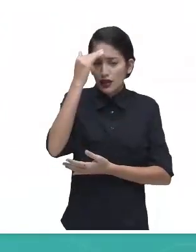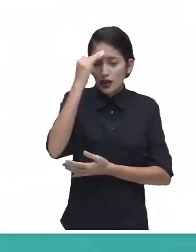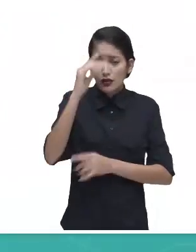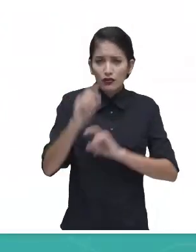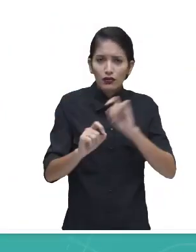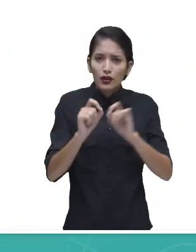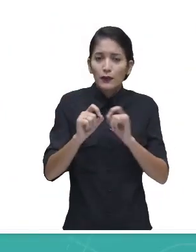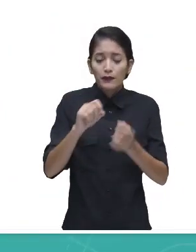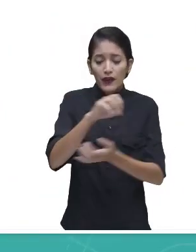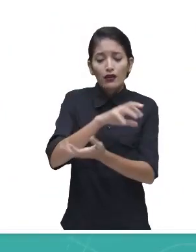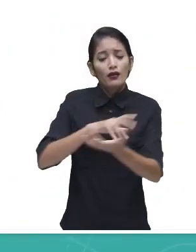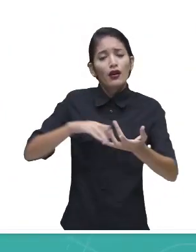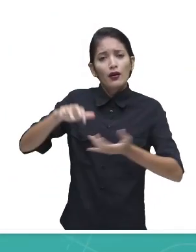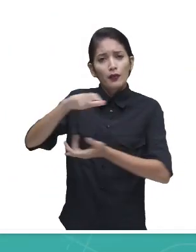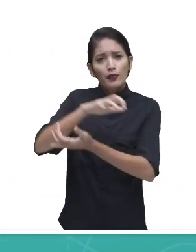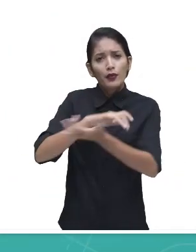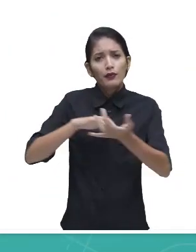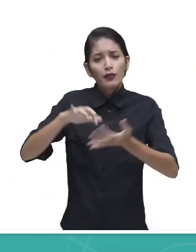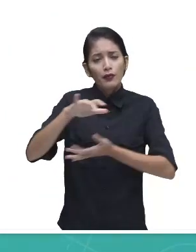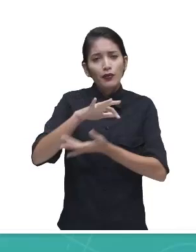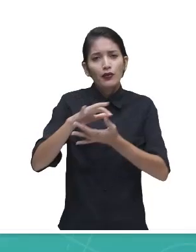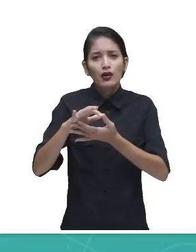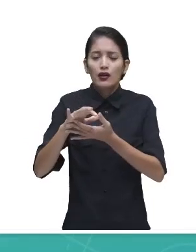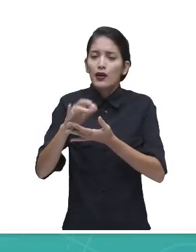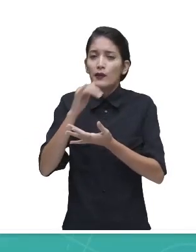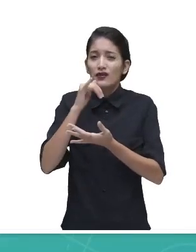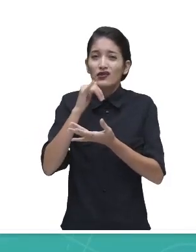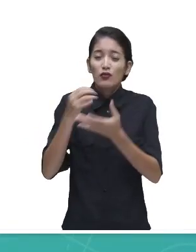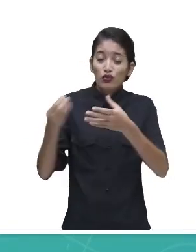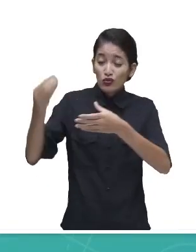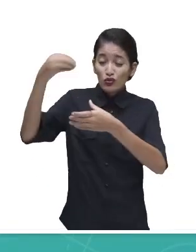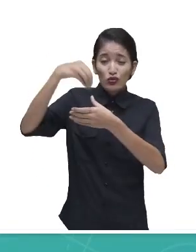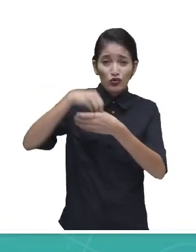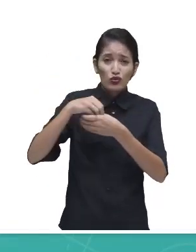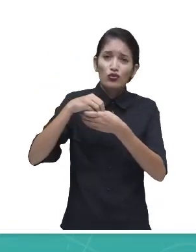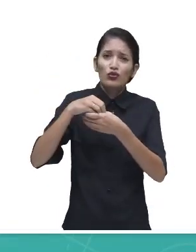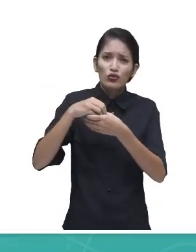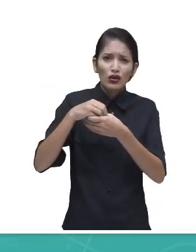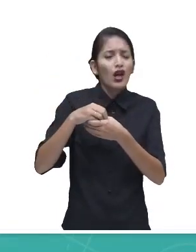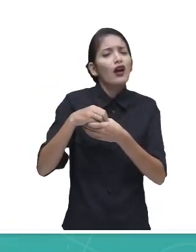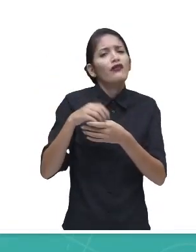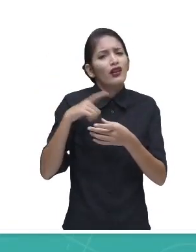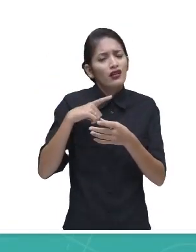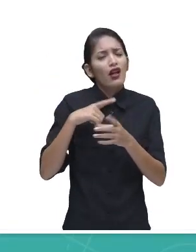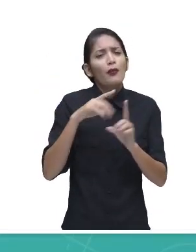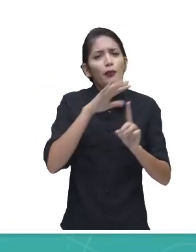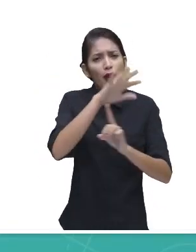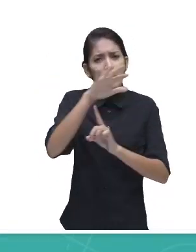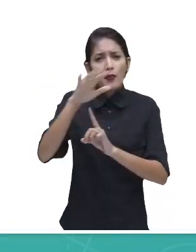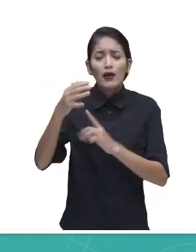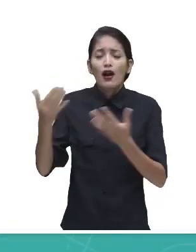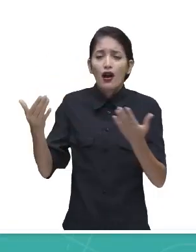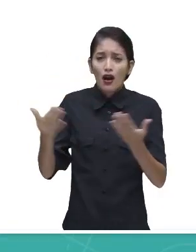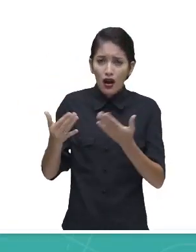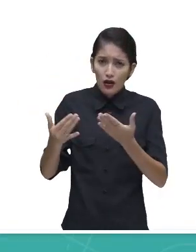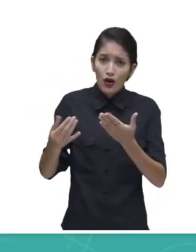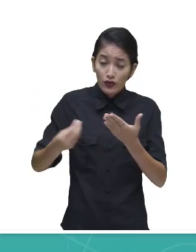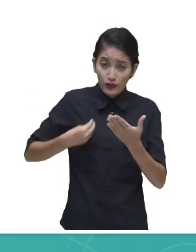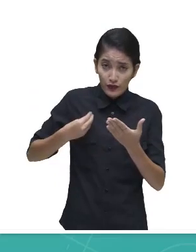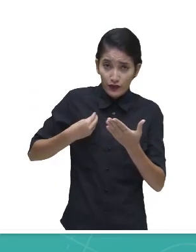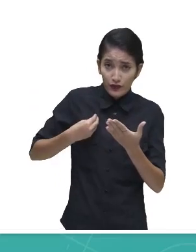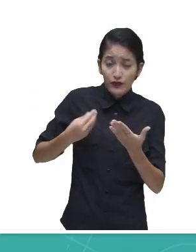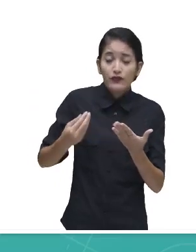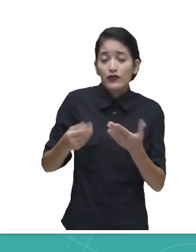Que o universo, gente, ele é tudo, né? Ele vai influenciar demais o nosso presente, ele vai influenciar